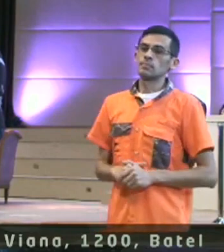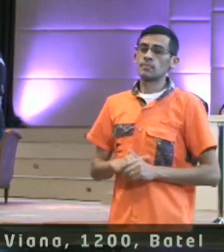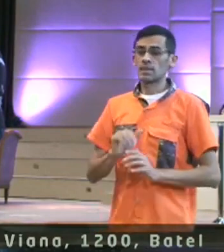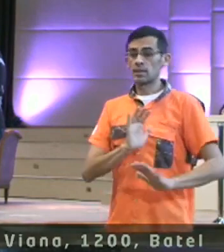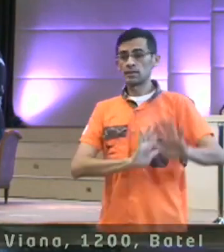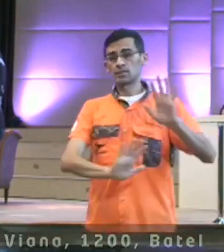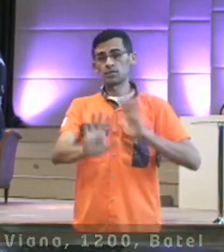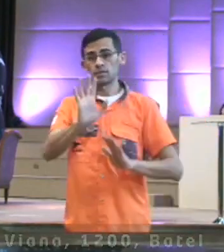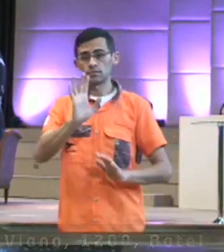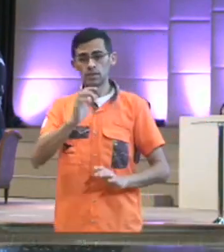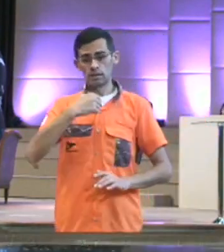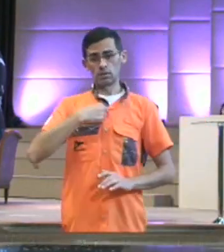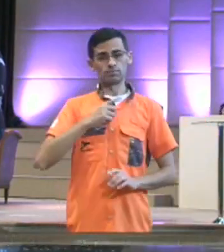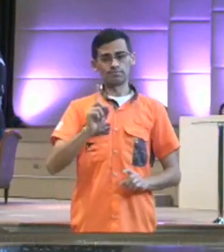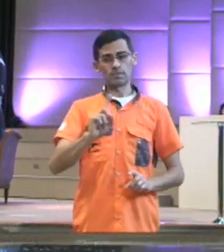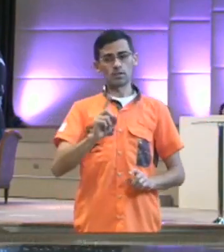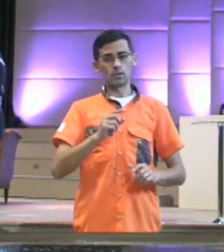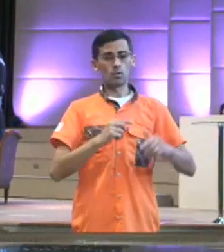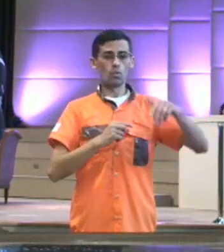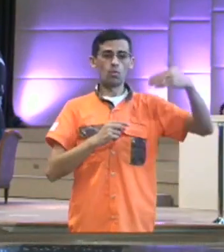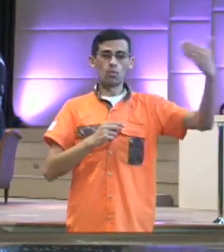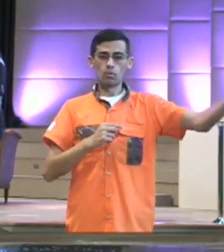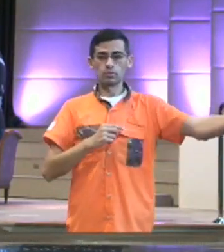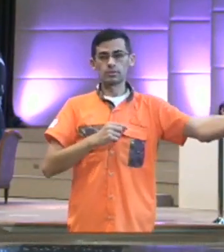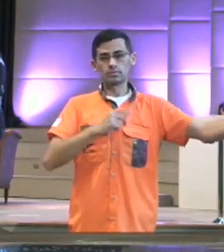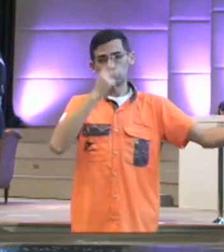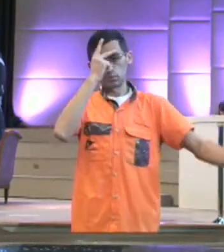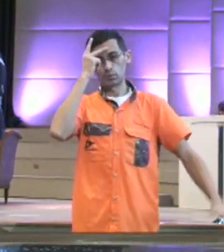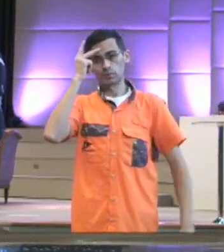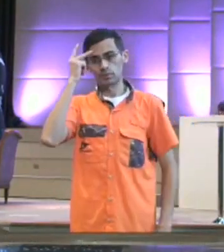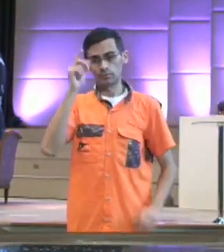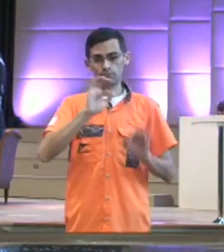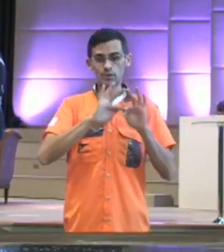Às vezes não sou eu, às vezes são as pessoas amadas.